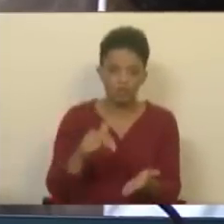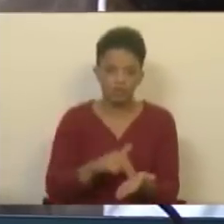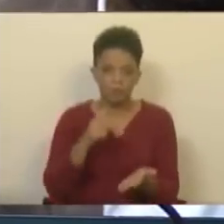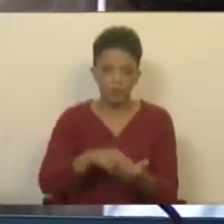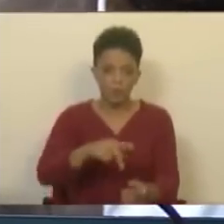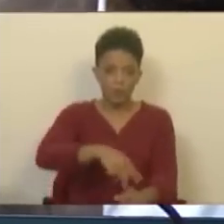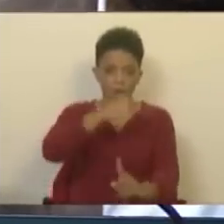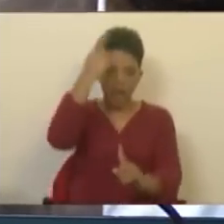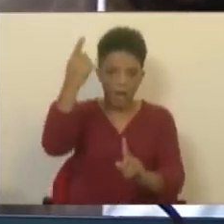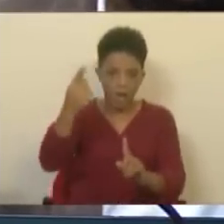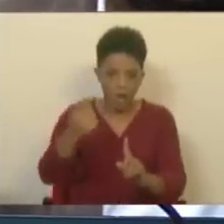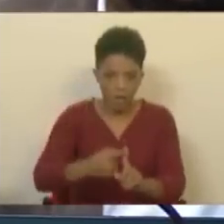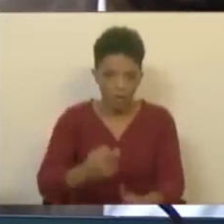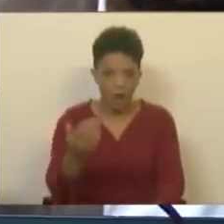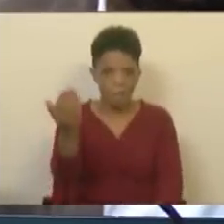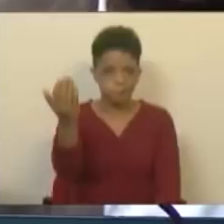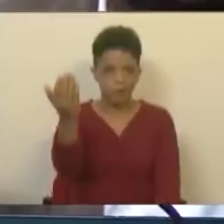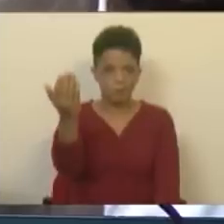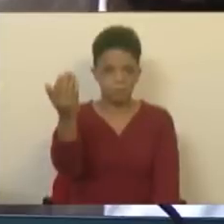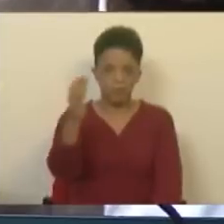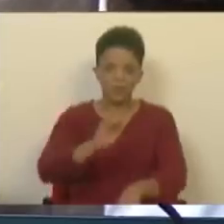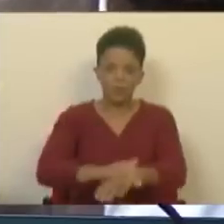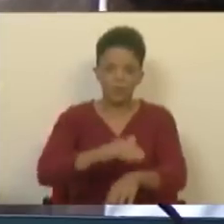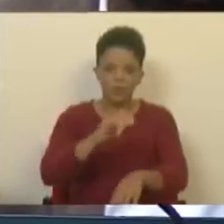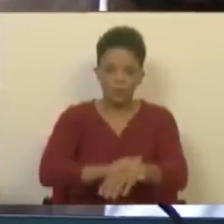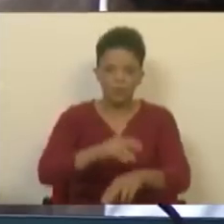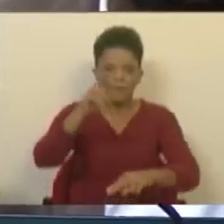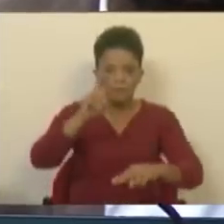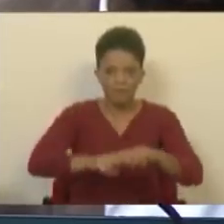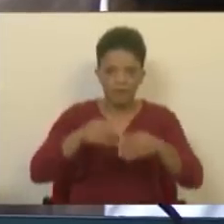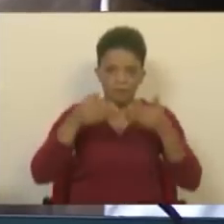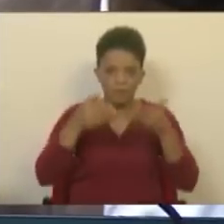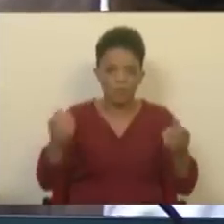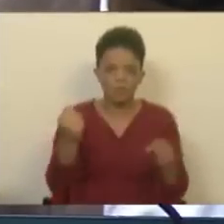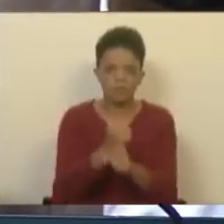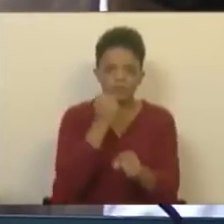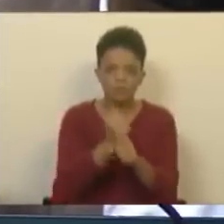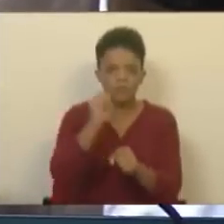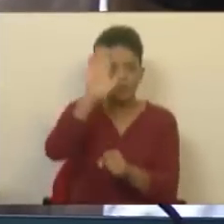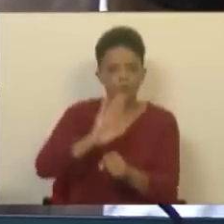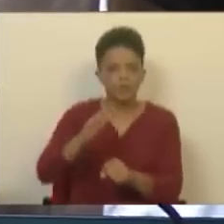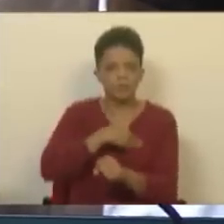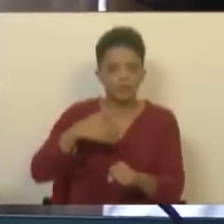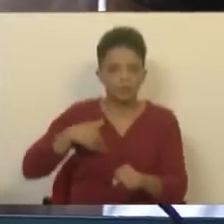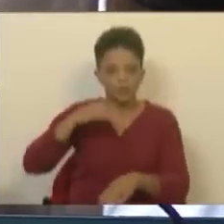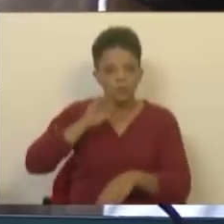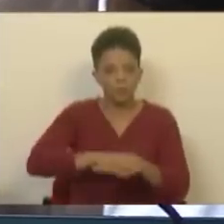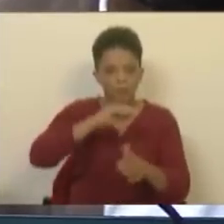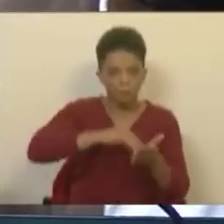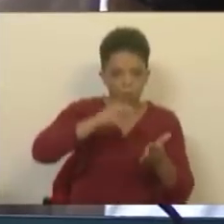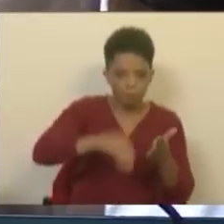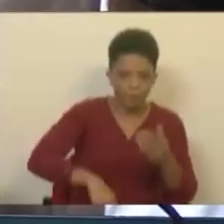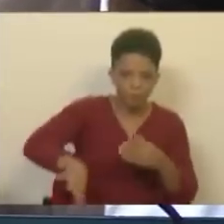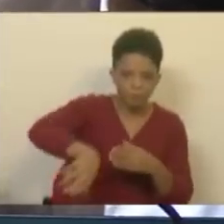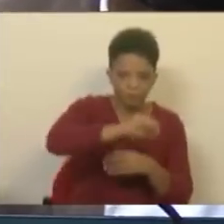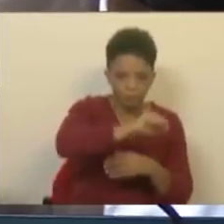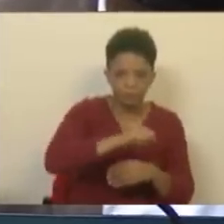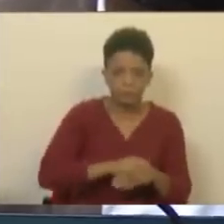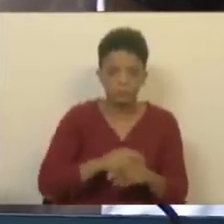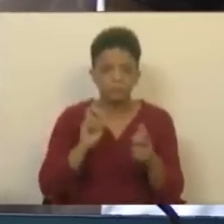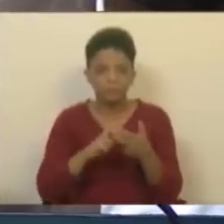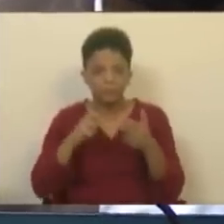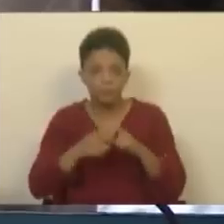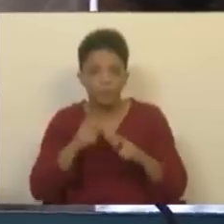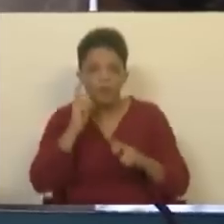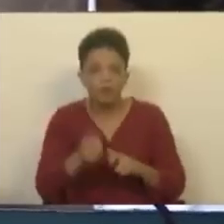um ano um ano pelo menos para abrir uma vaga no serviço Nacional de saúde para os contratar e o problema